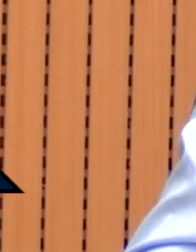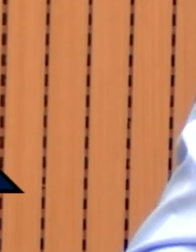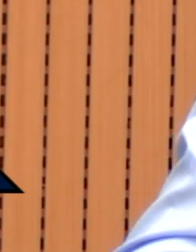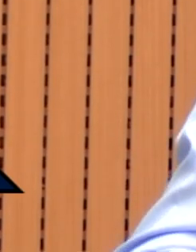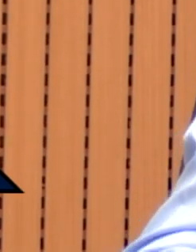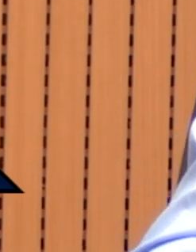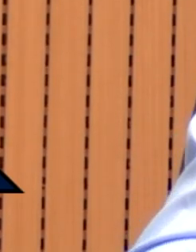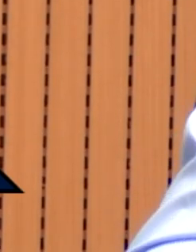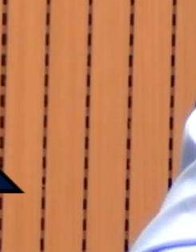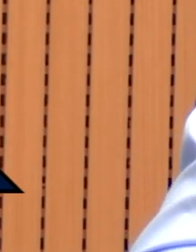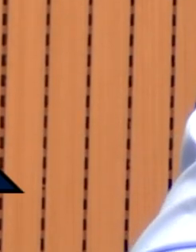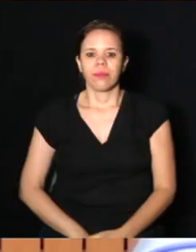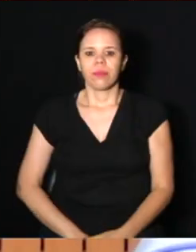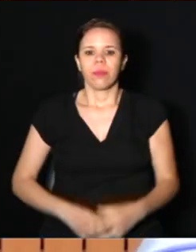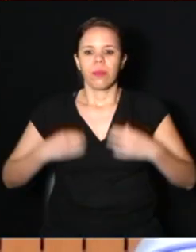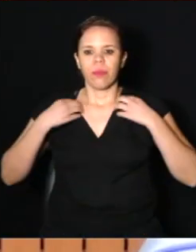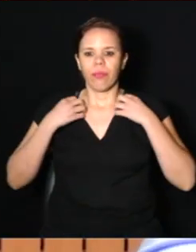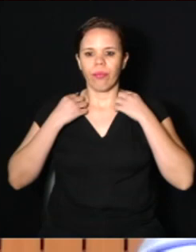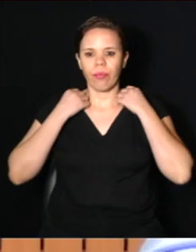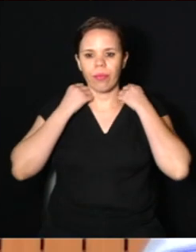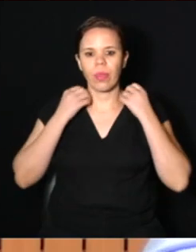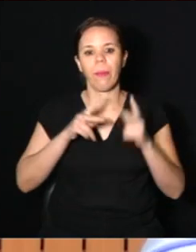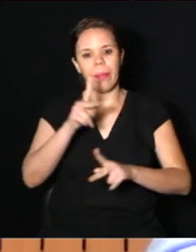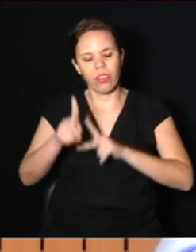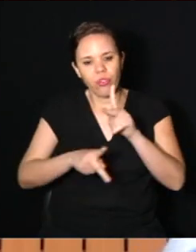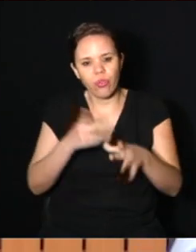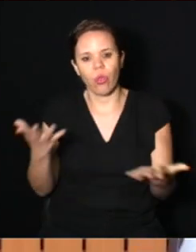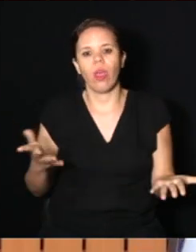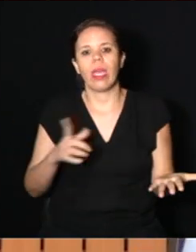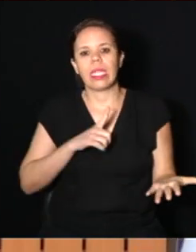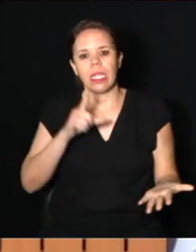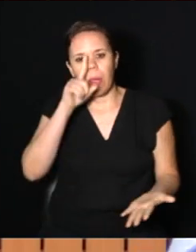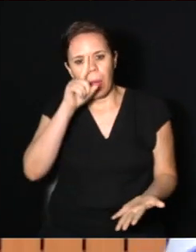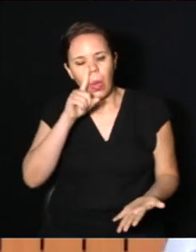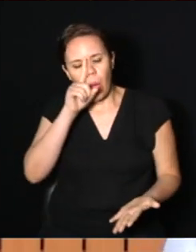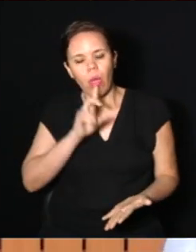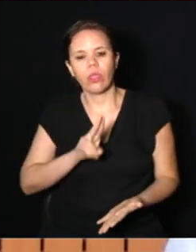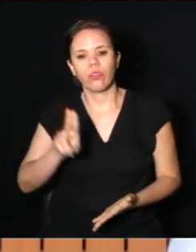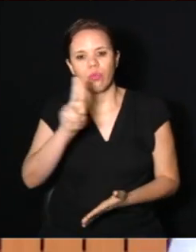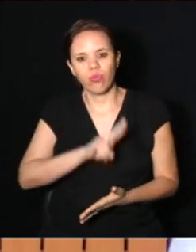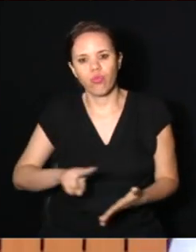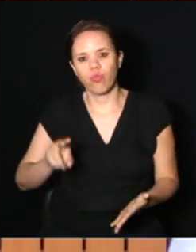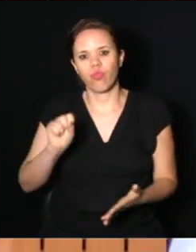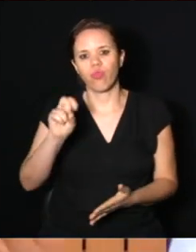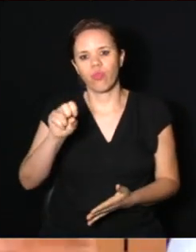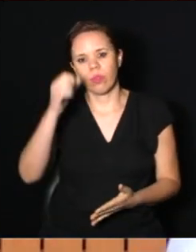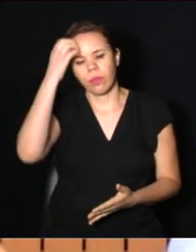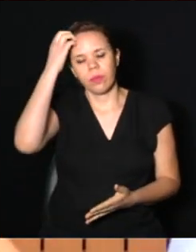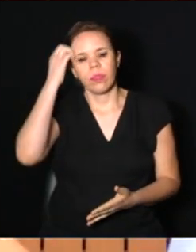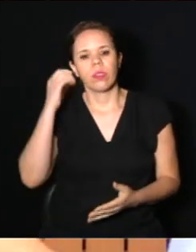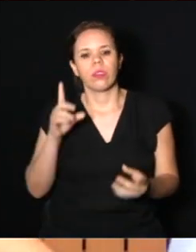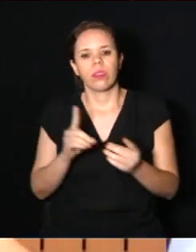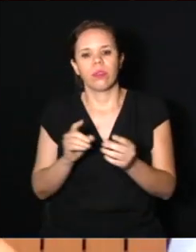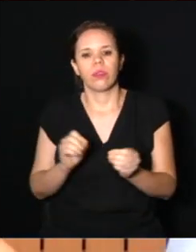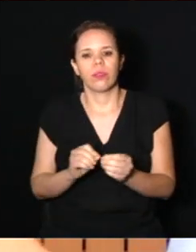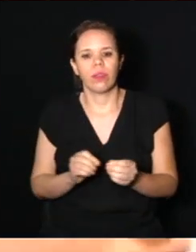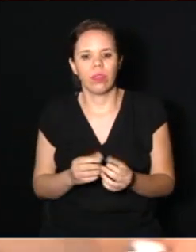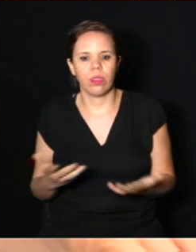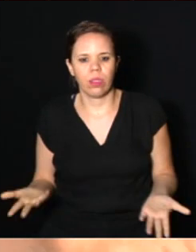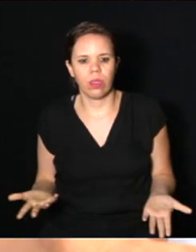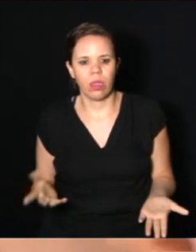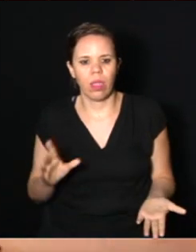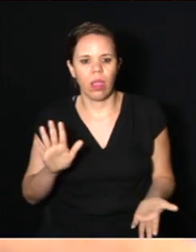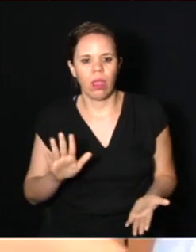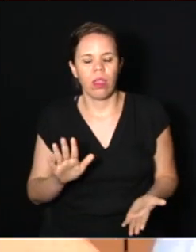condições particularmente vulneráveis, são usuários que fazem uso, então, de um serviço que, ao invés de